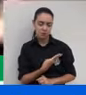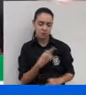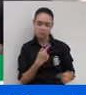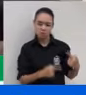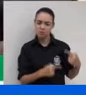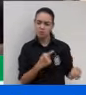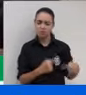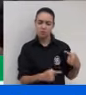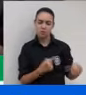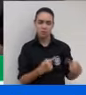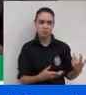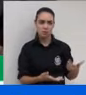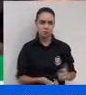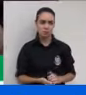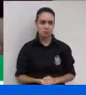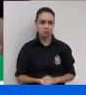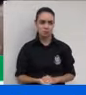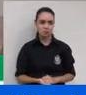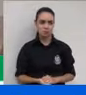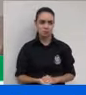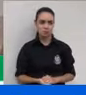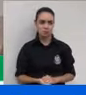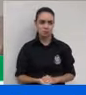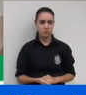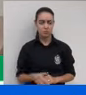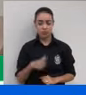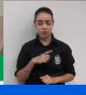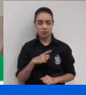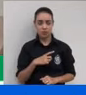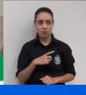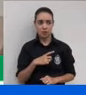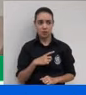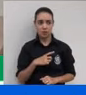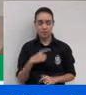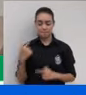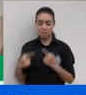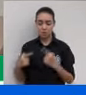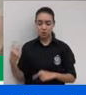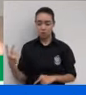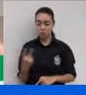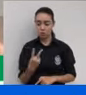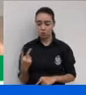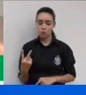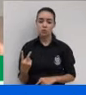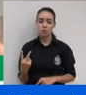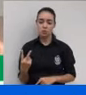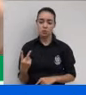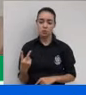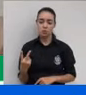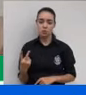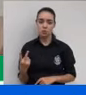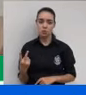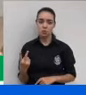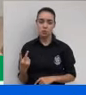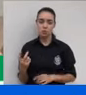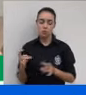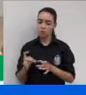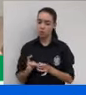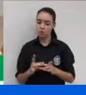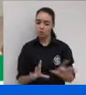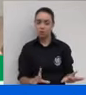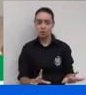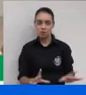deixei poder só teve dois polític Souza que largou o poder um foi